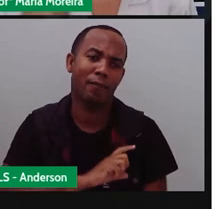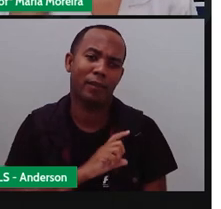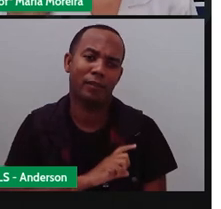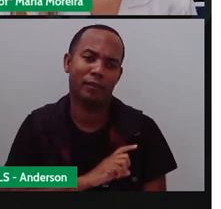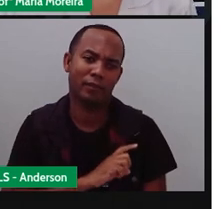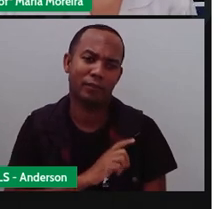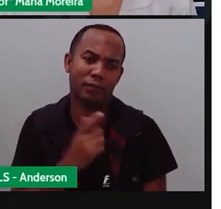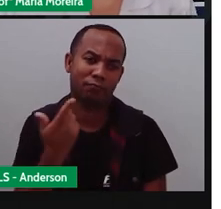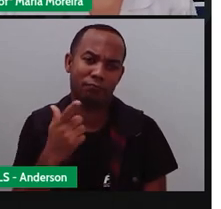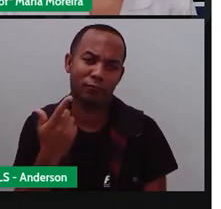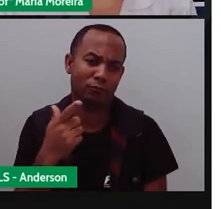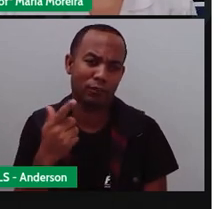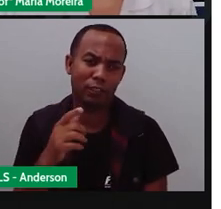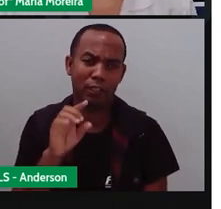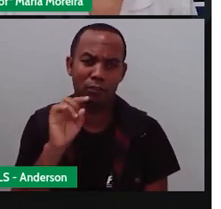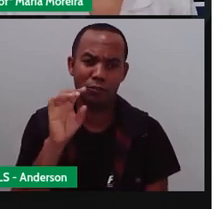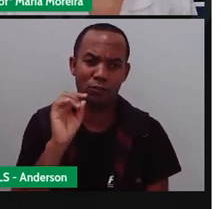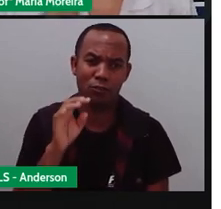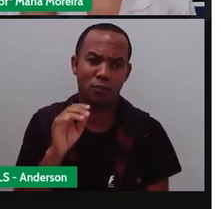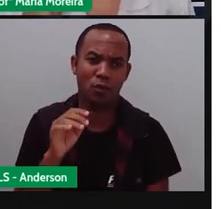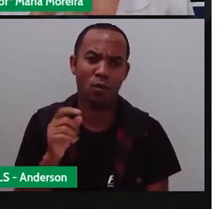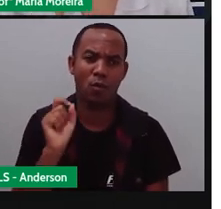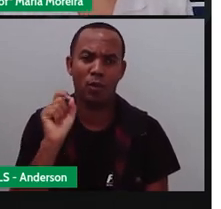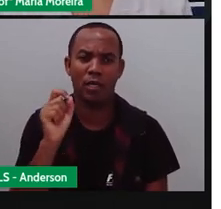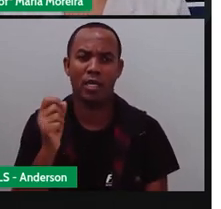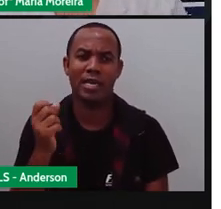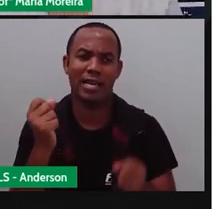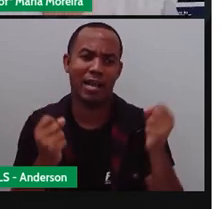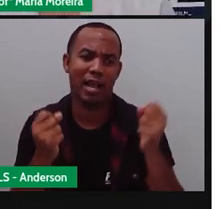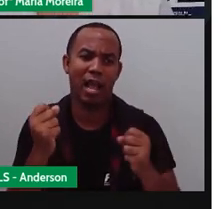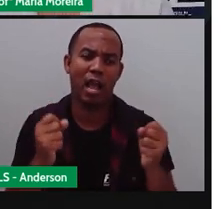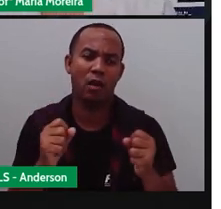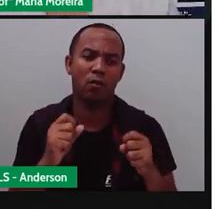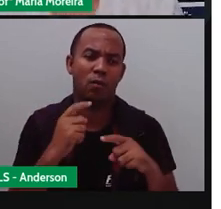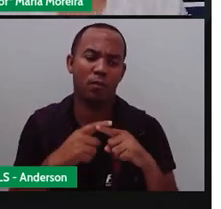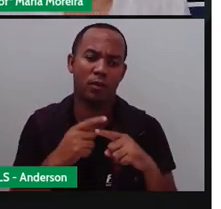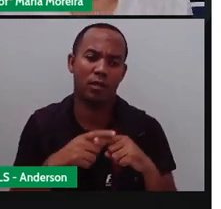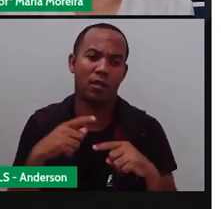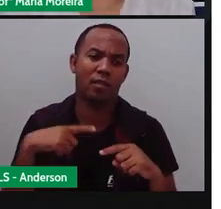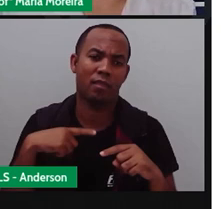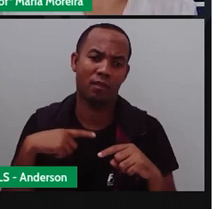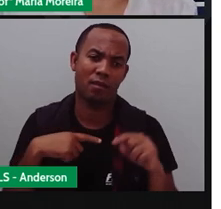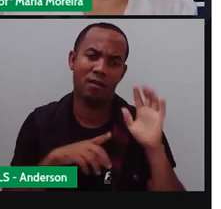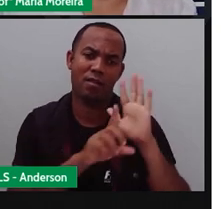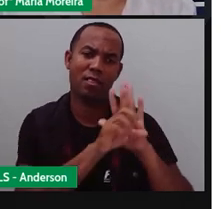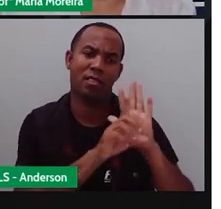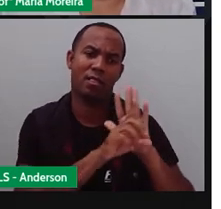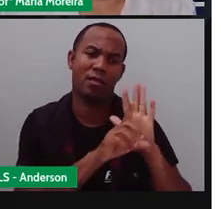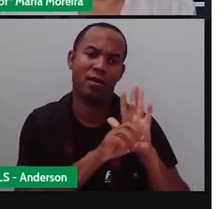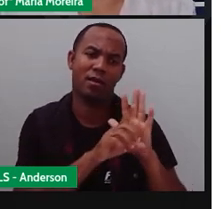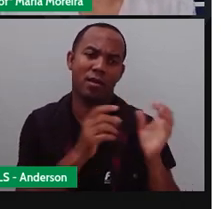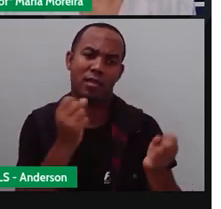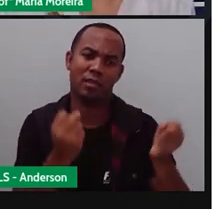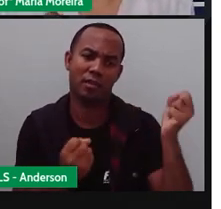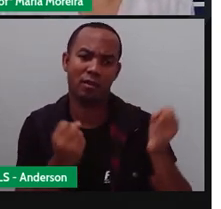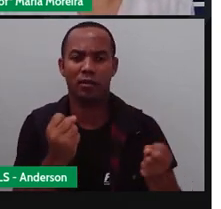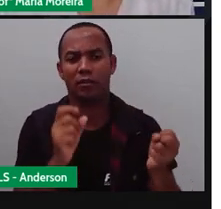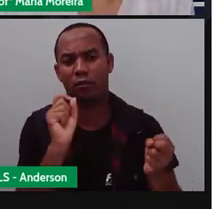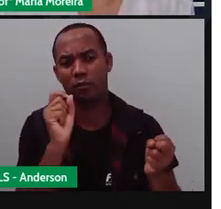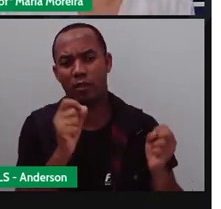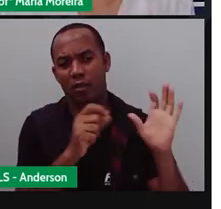no no no código né brasileiro de trânsito né o código de trânsito brasileiro